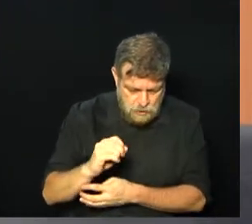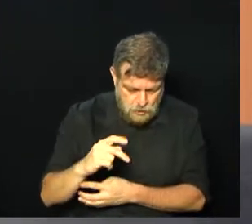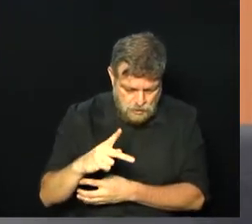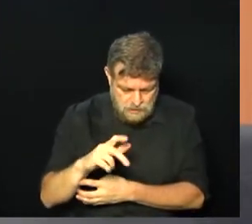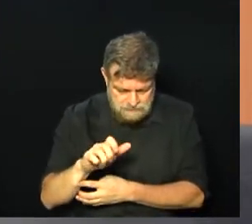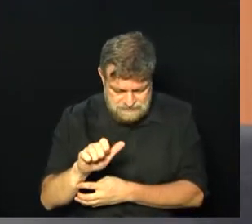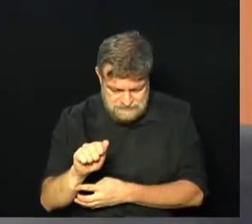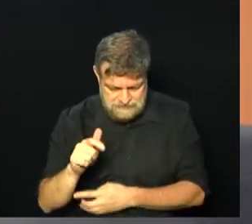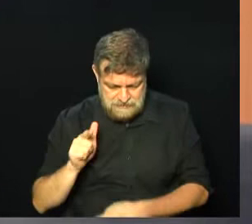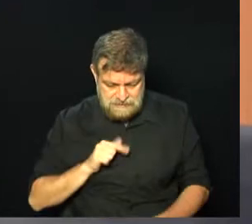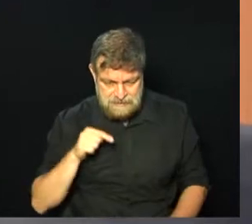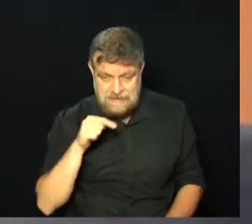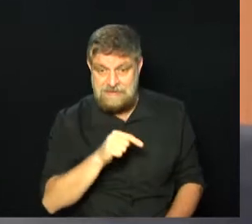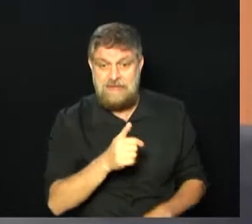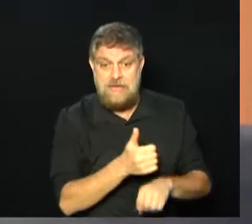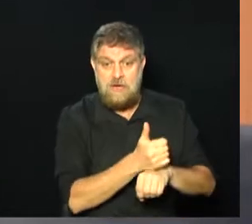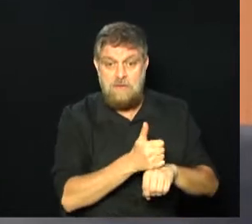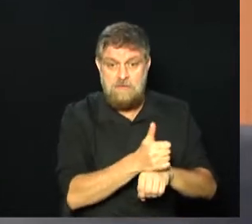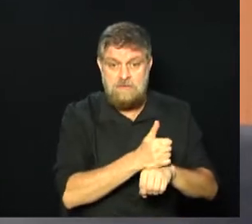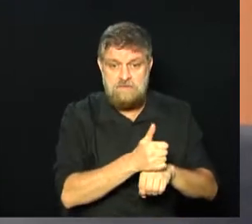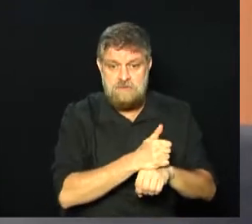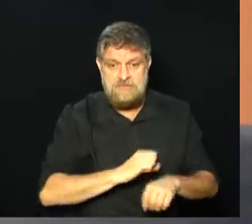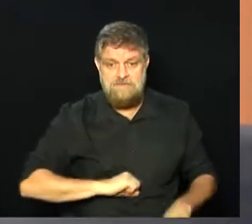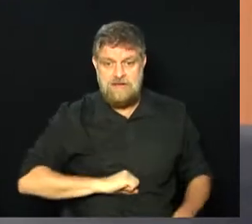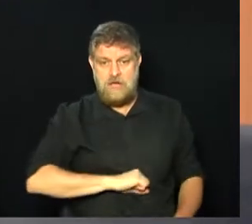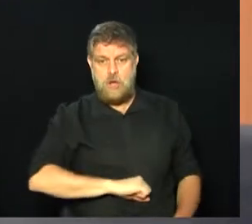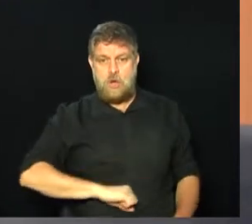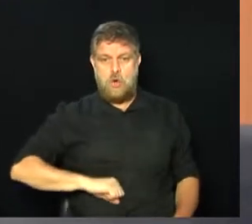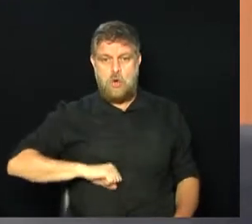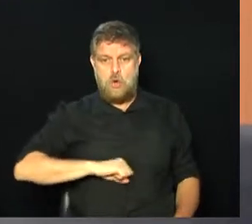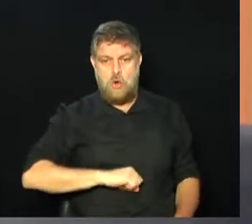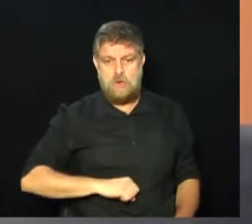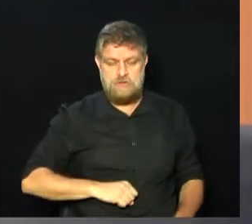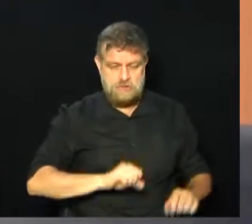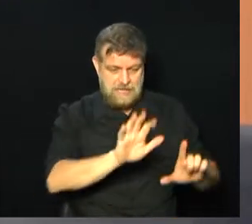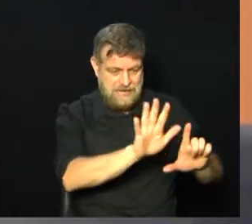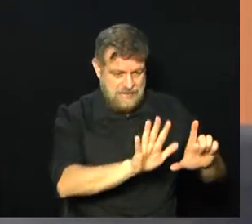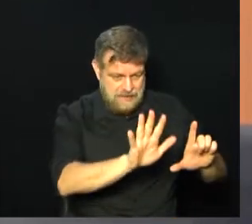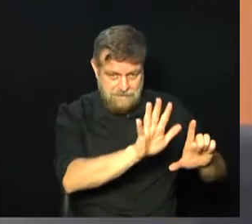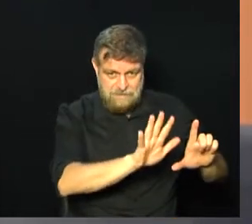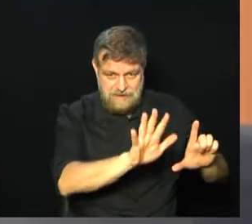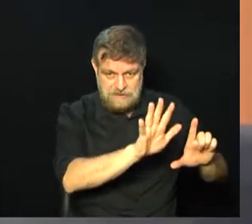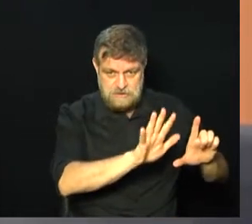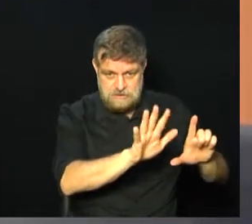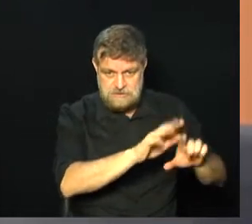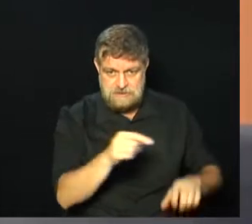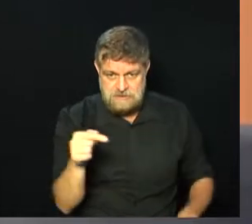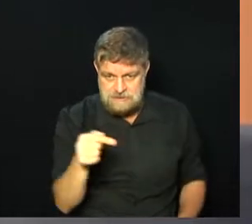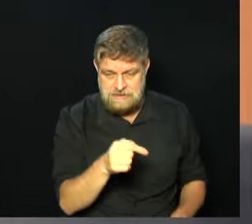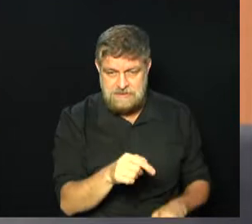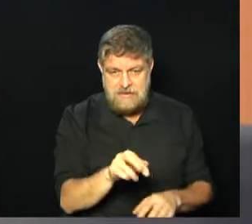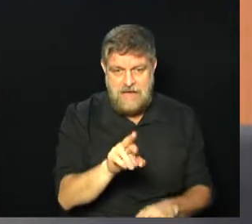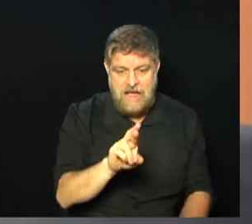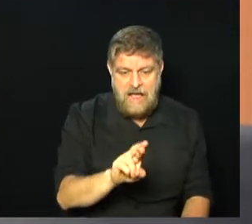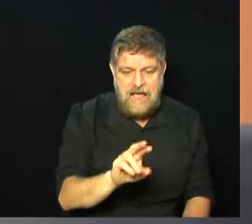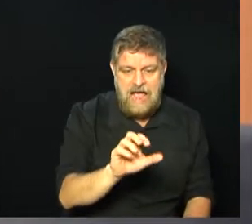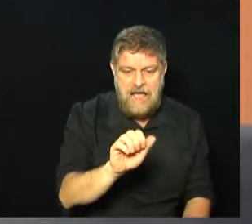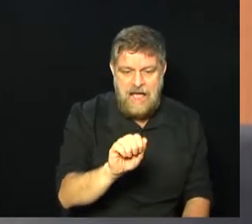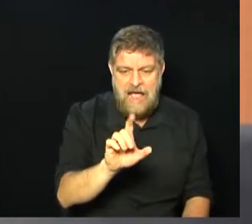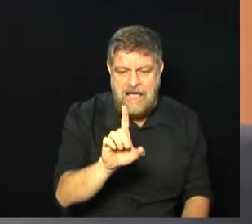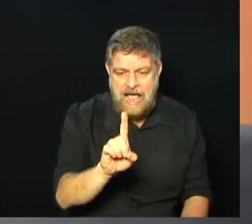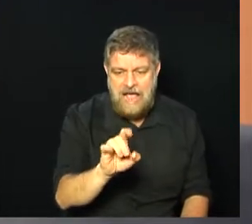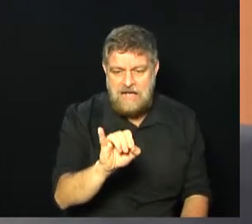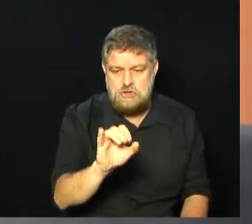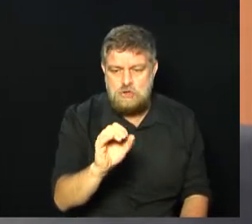ultrassonografistas, são especialistas médicos de imagem. A gente chamava antigamente radiologistas, mas hoje eles